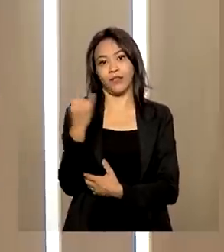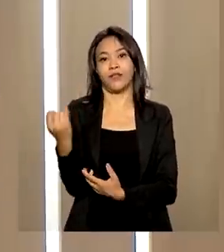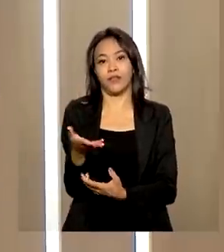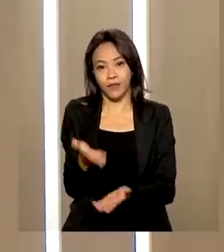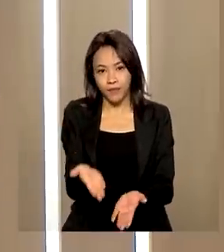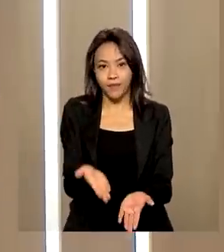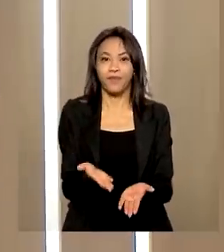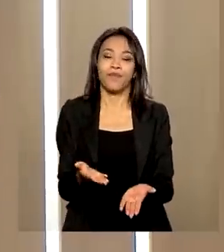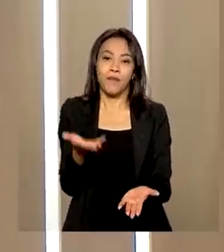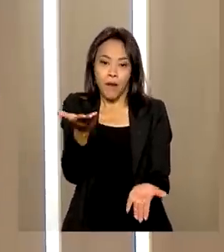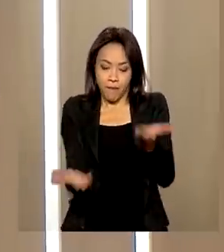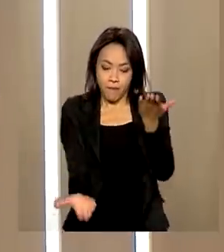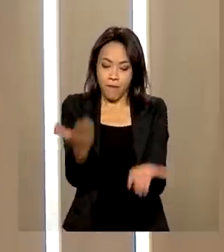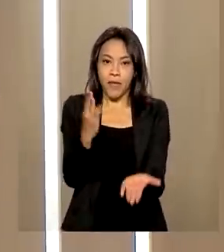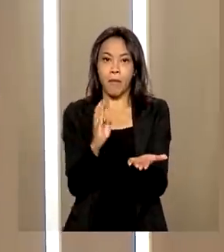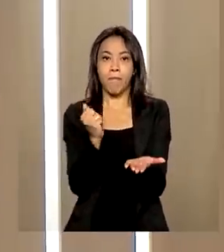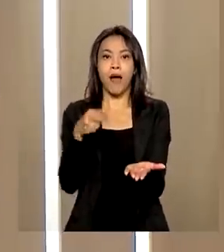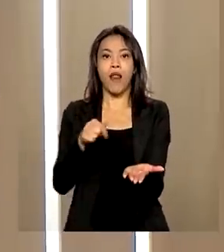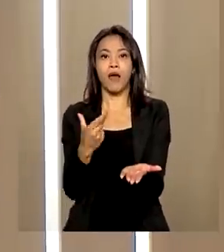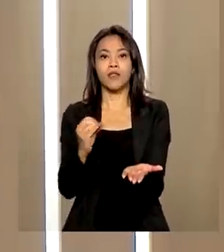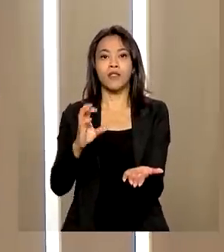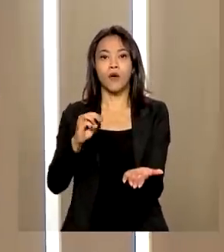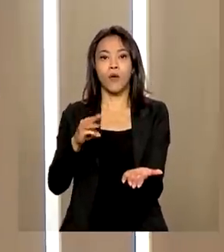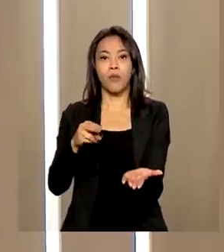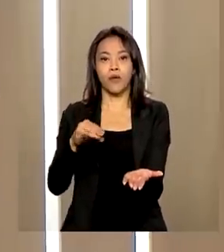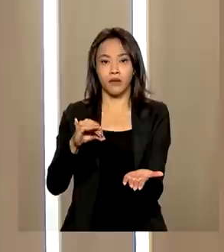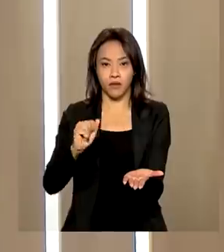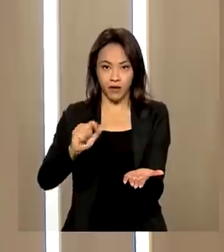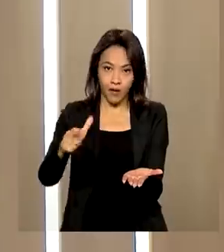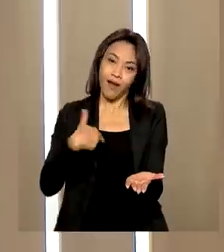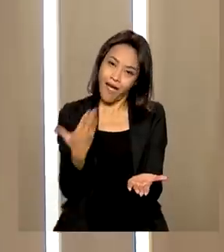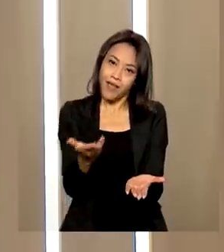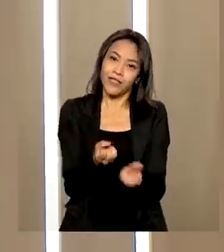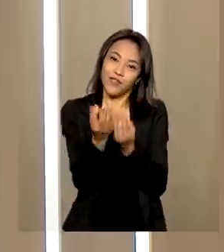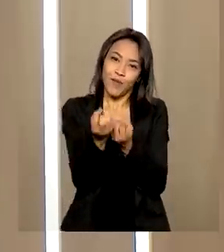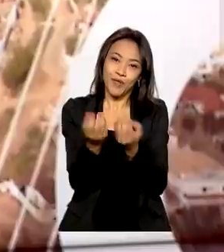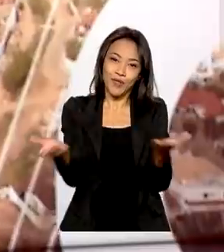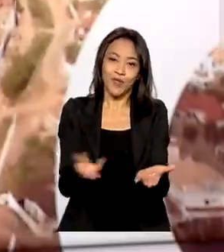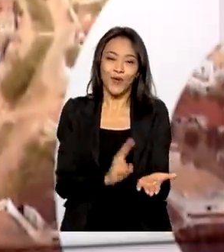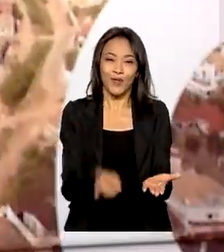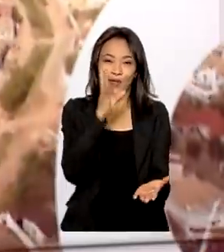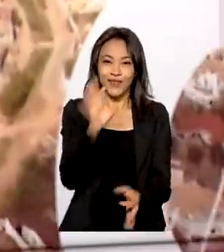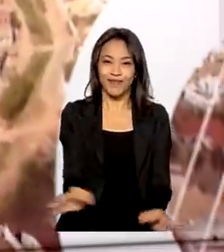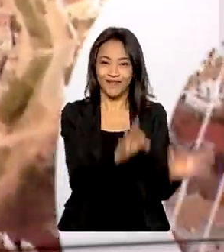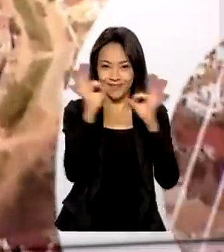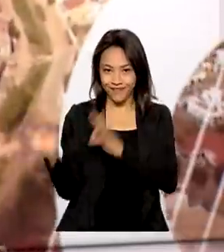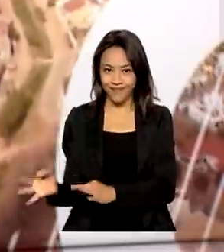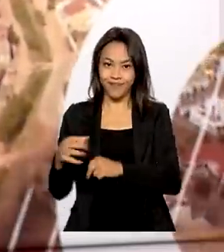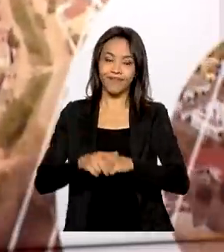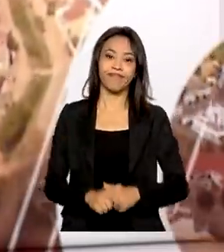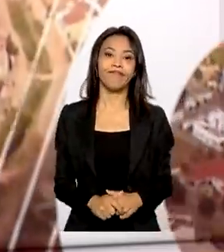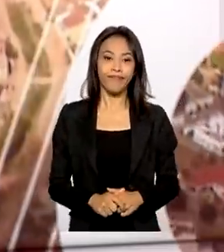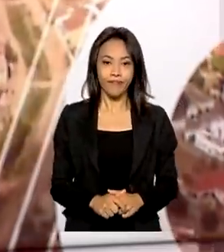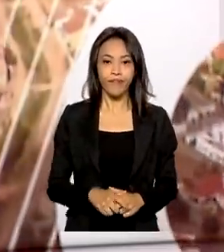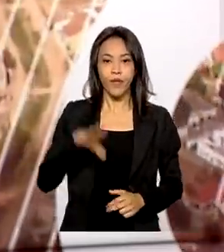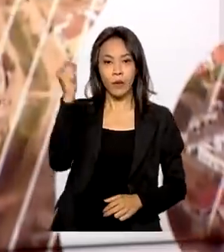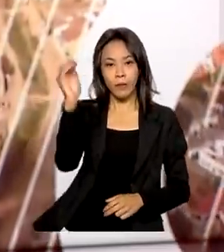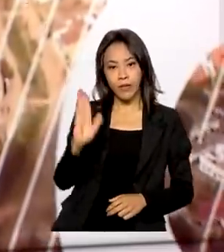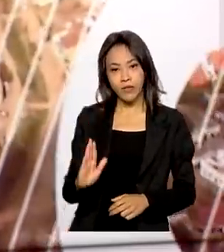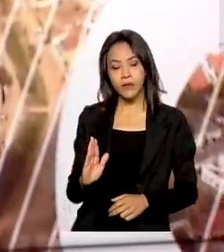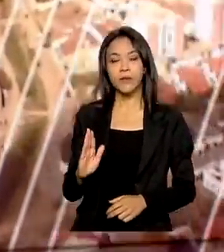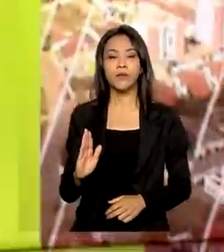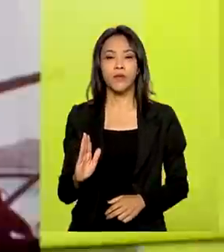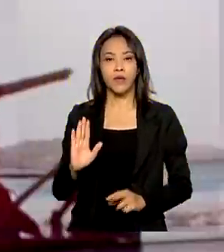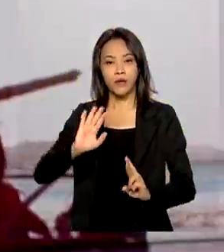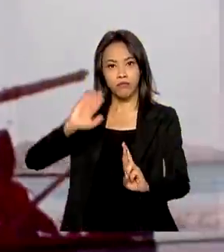geração superávit da balança comercial brasileira essa informação que não há chance para você hoje continue conosco e o Brasil deve se